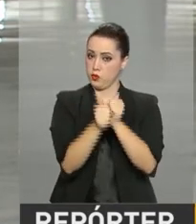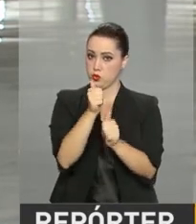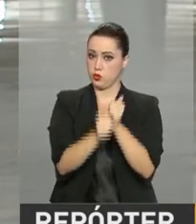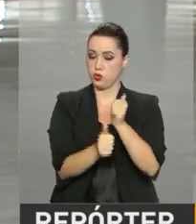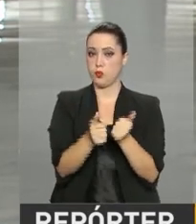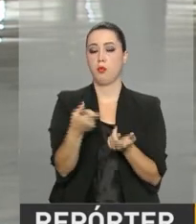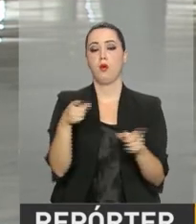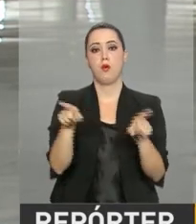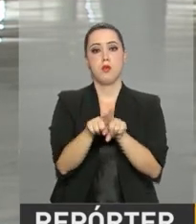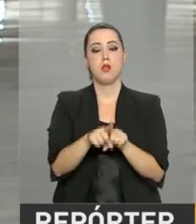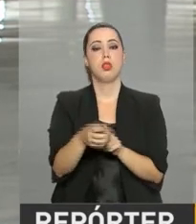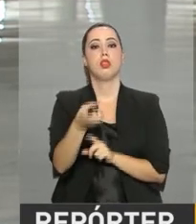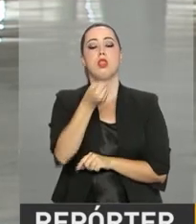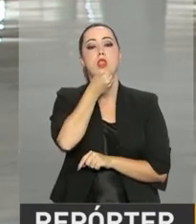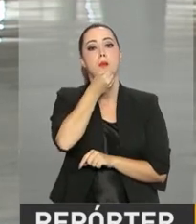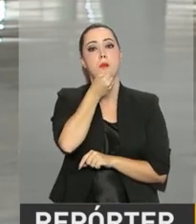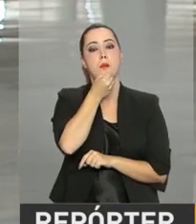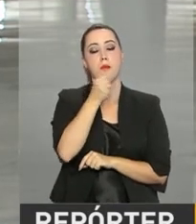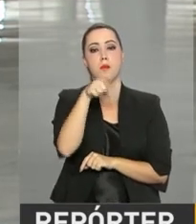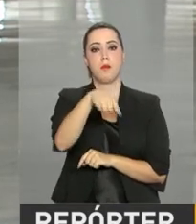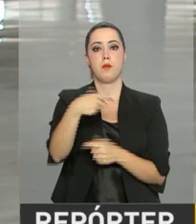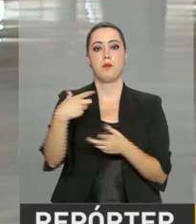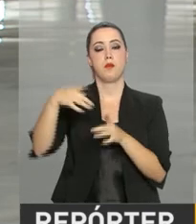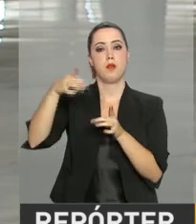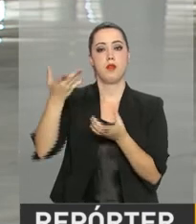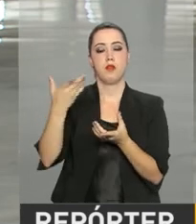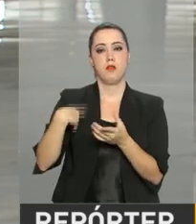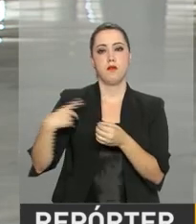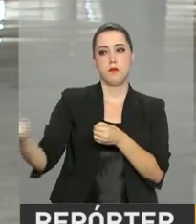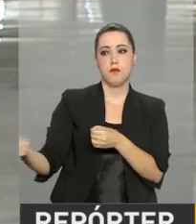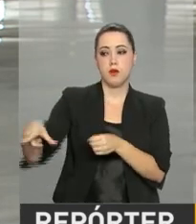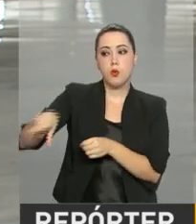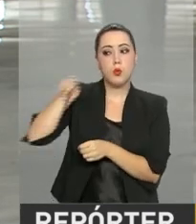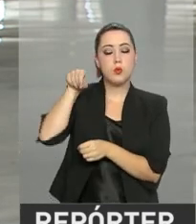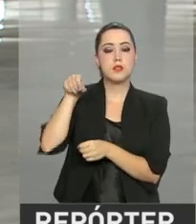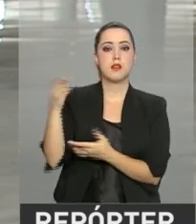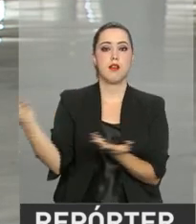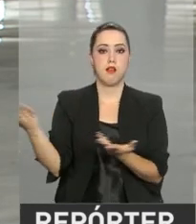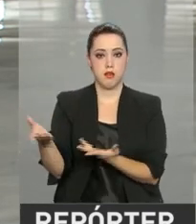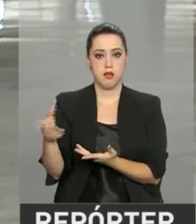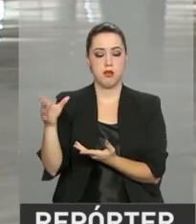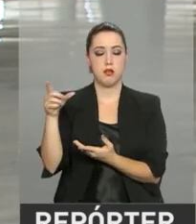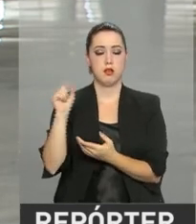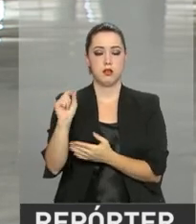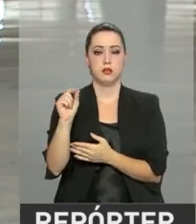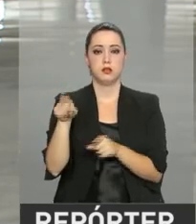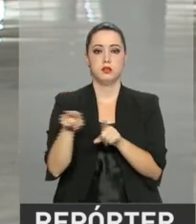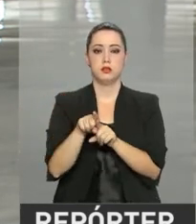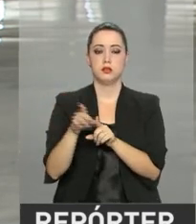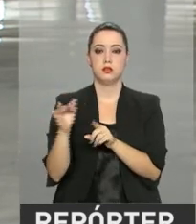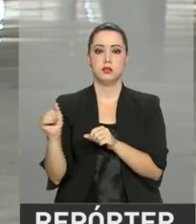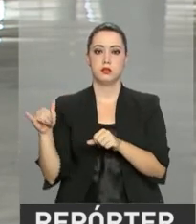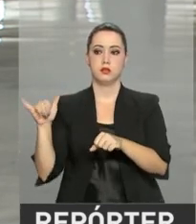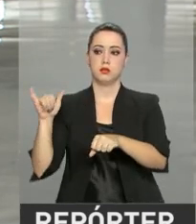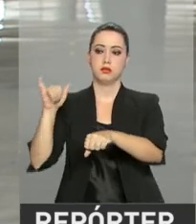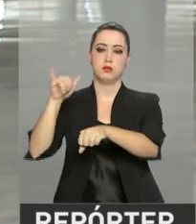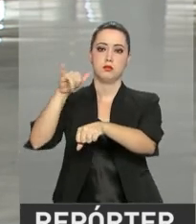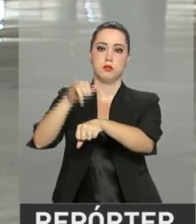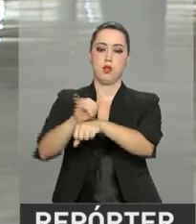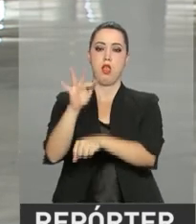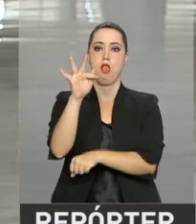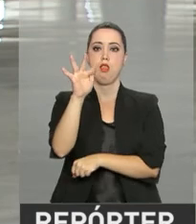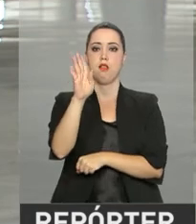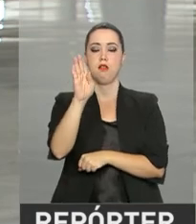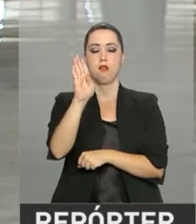rafael henzel devem deixar a cidade de medellín na colômbia amanhã de manhã a bordo de uma aeronave legacy da força aérea brasileira que tem